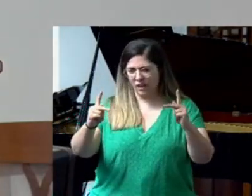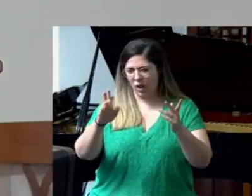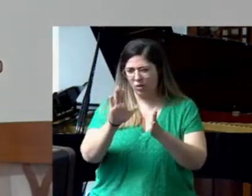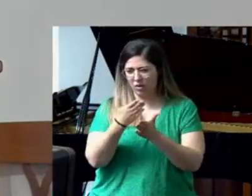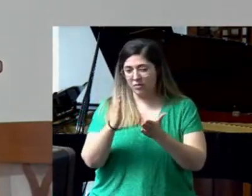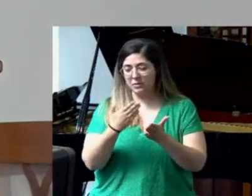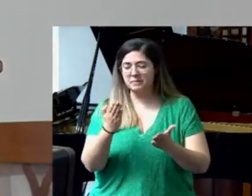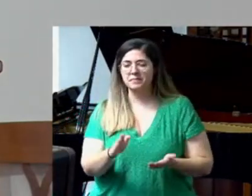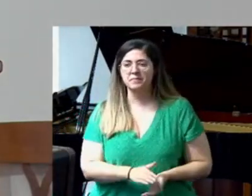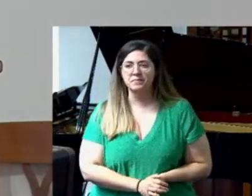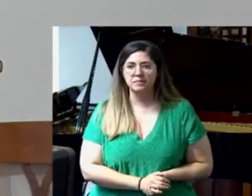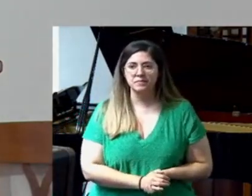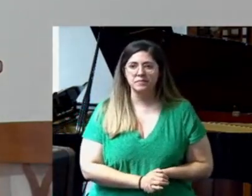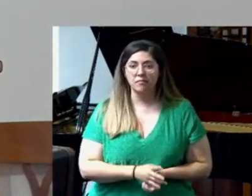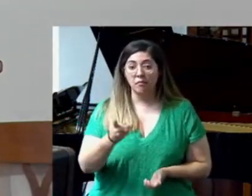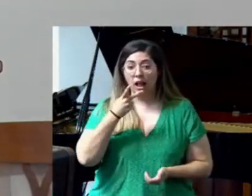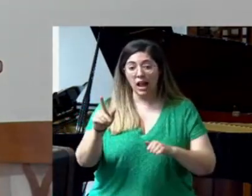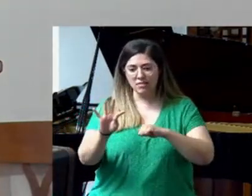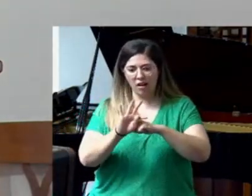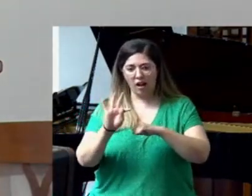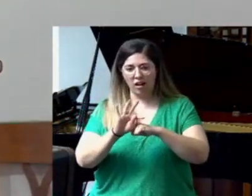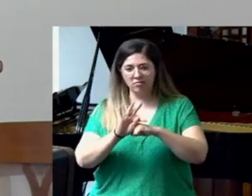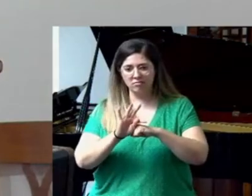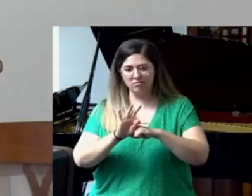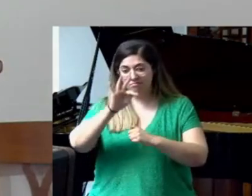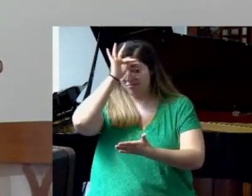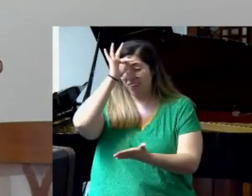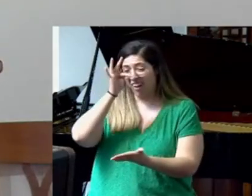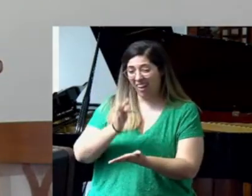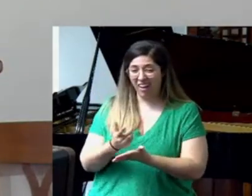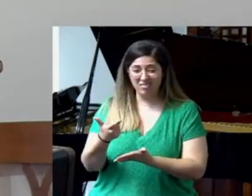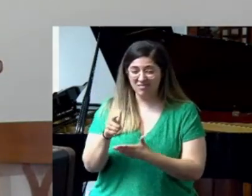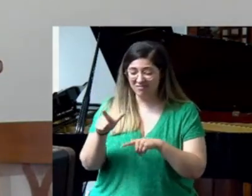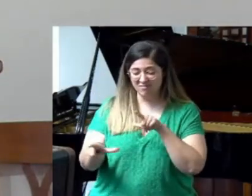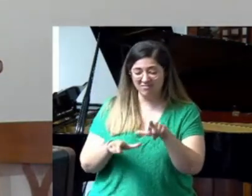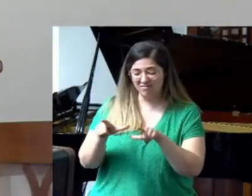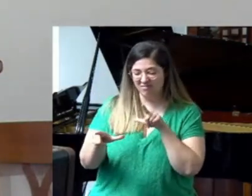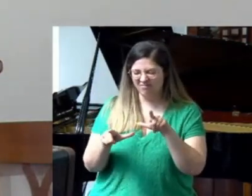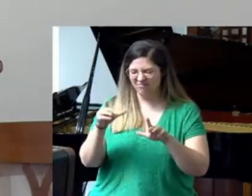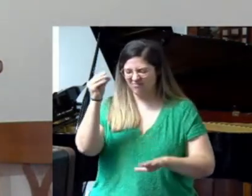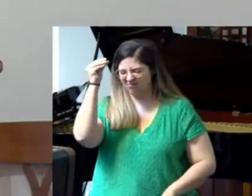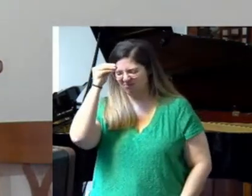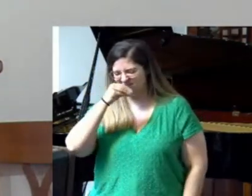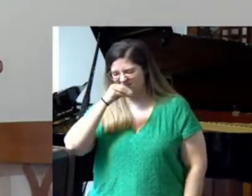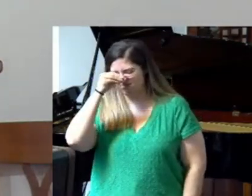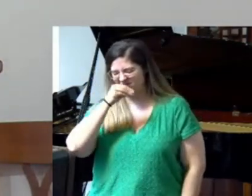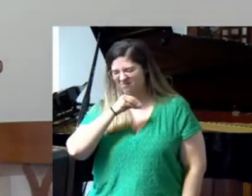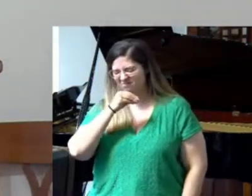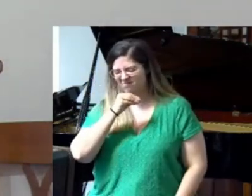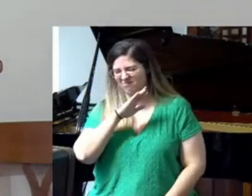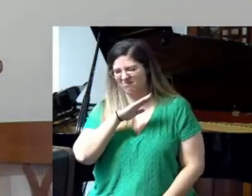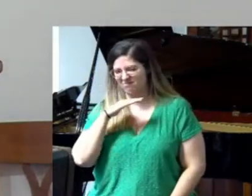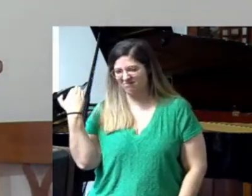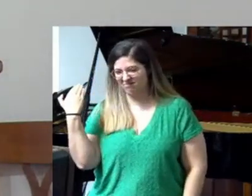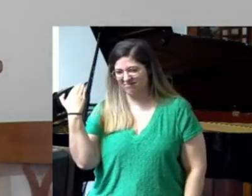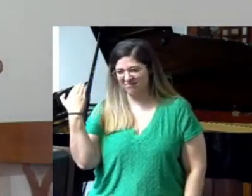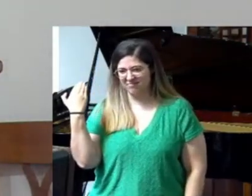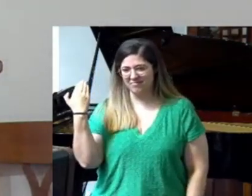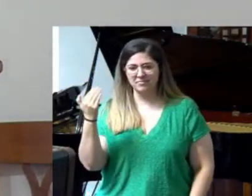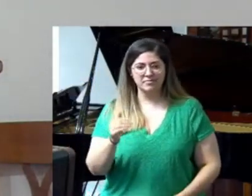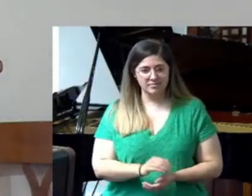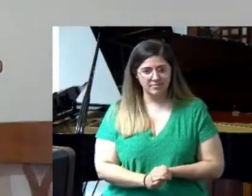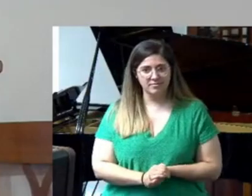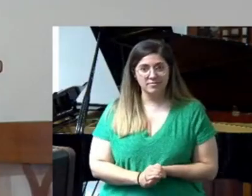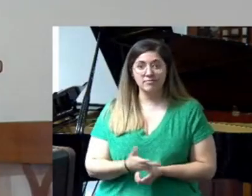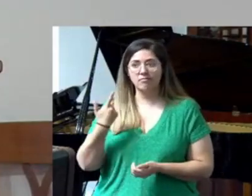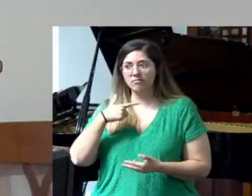reforçar aquilo que Tiago disse, a fé sem obras é morta. é vazia. O cristão tem a responsabilidade